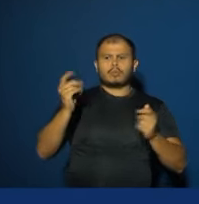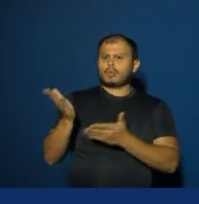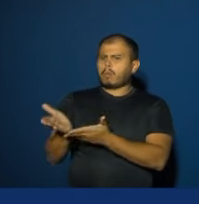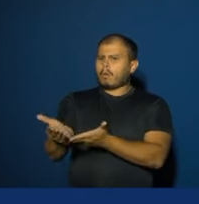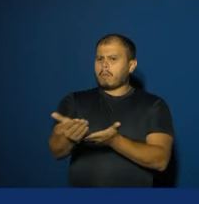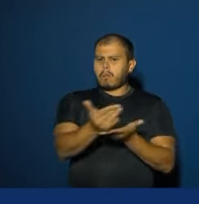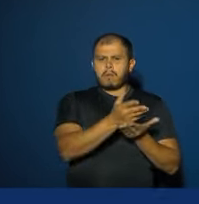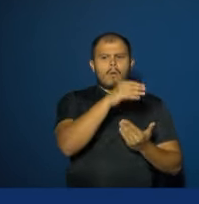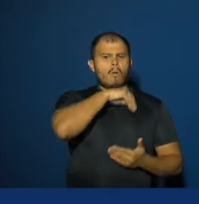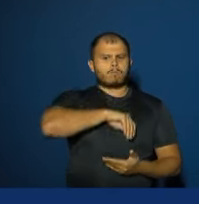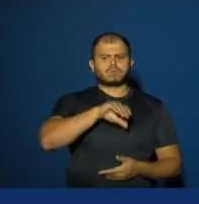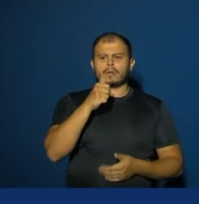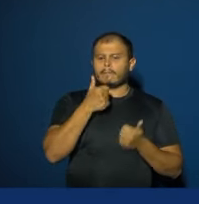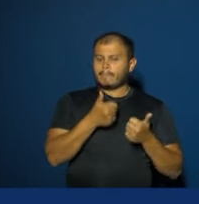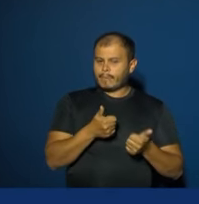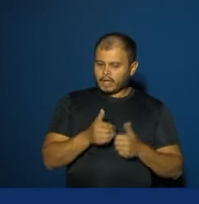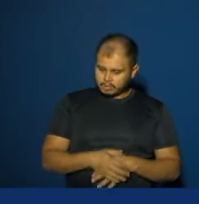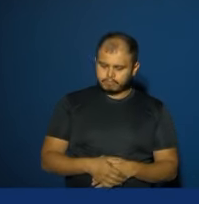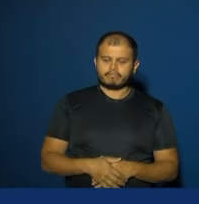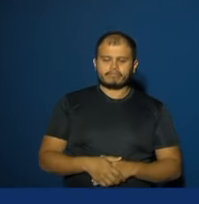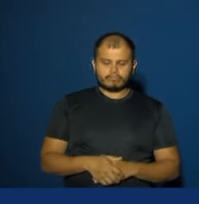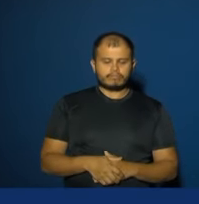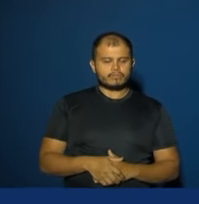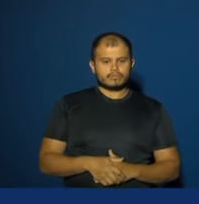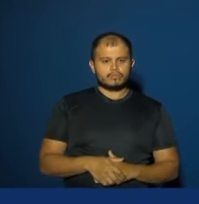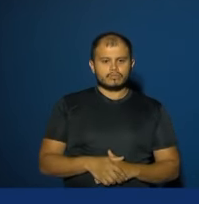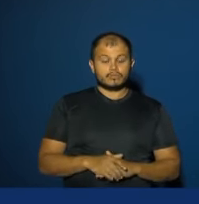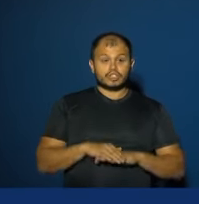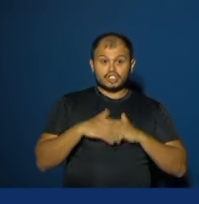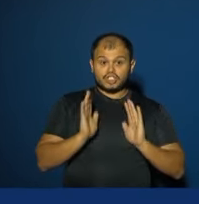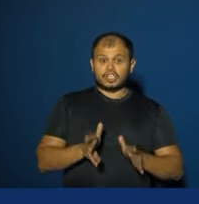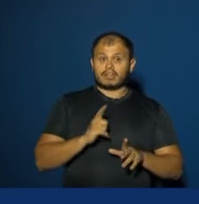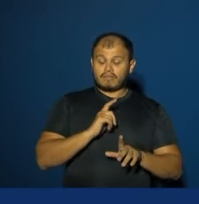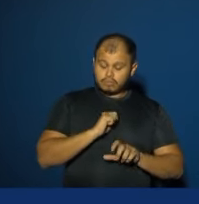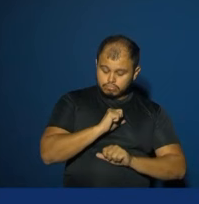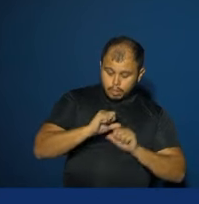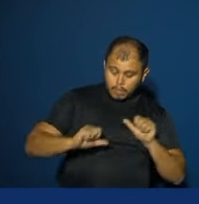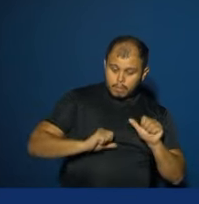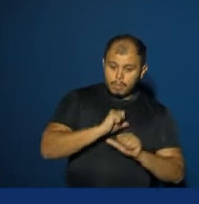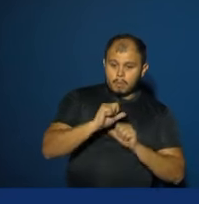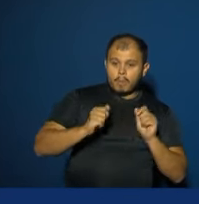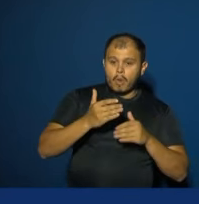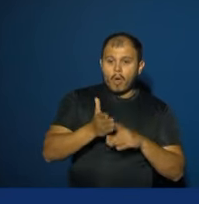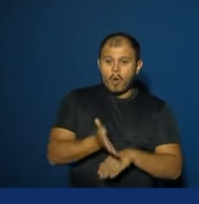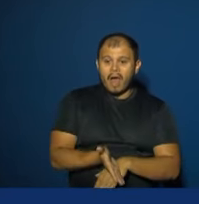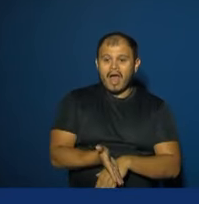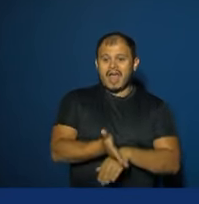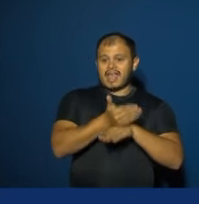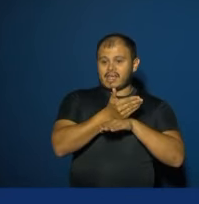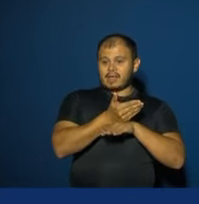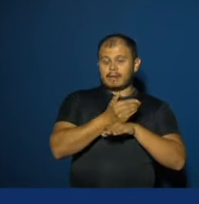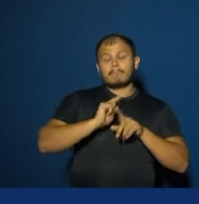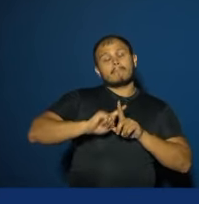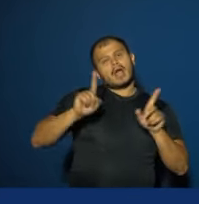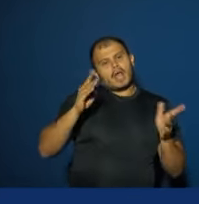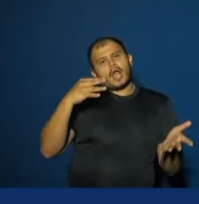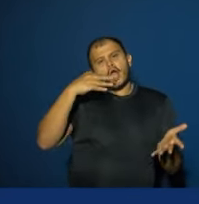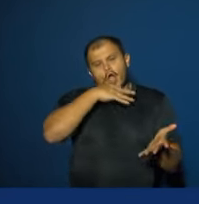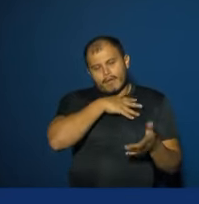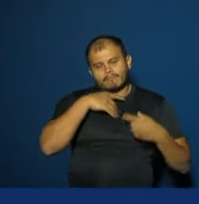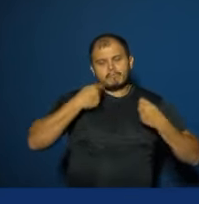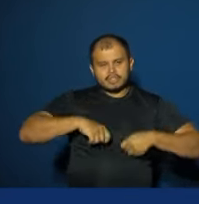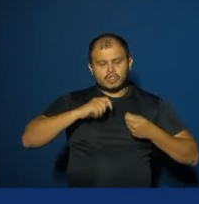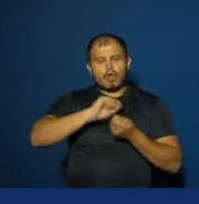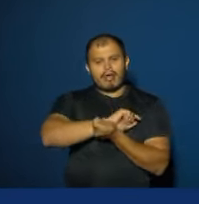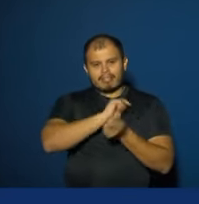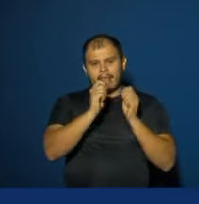áreas então a gente fez essas mudanças muito antes da época mas a gente teve que se adaptar lógico a